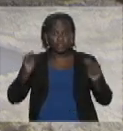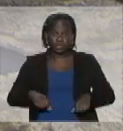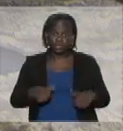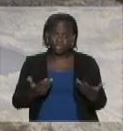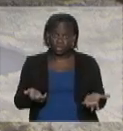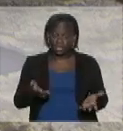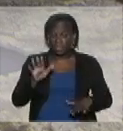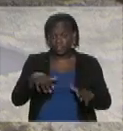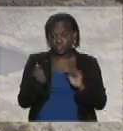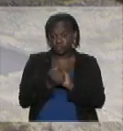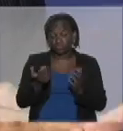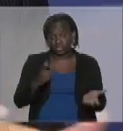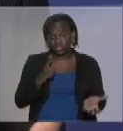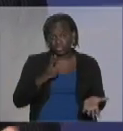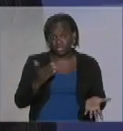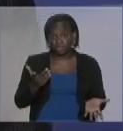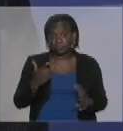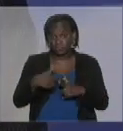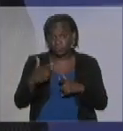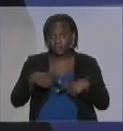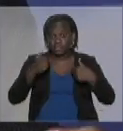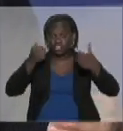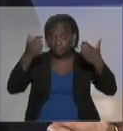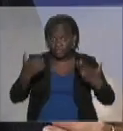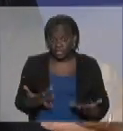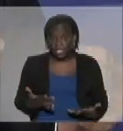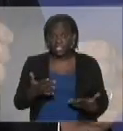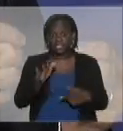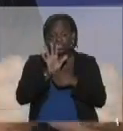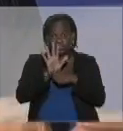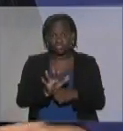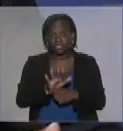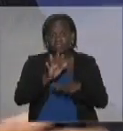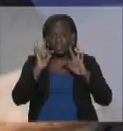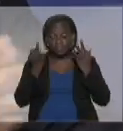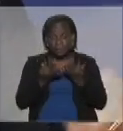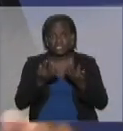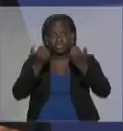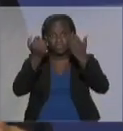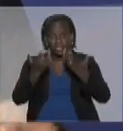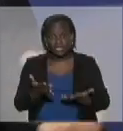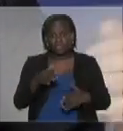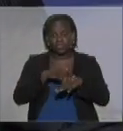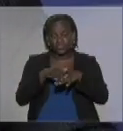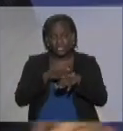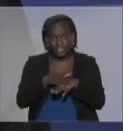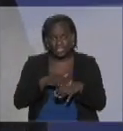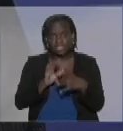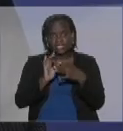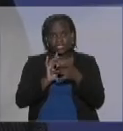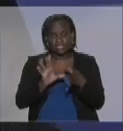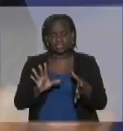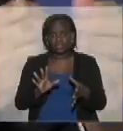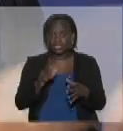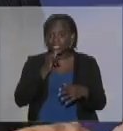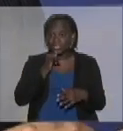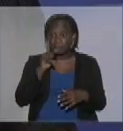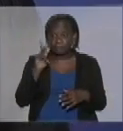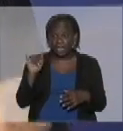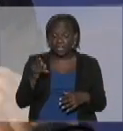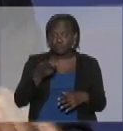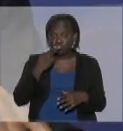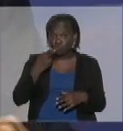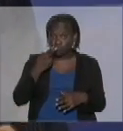num ambiente. Então, existem essas questões que a gente tem que estar de forma muito clara, chamar a família para conversar abertamente. Se um pai